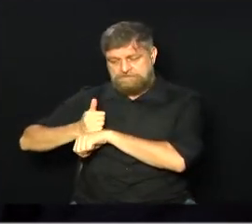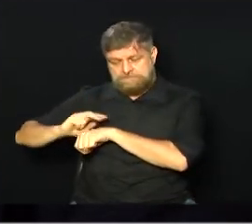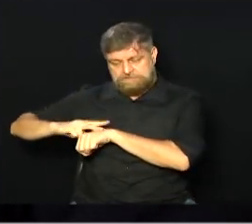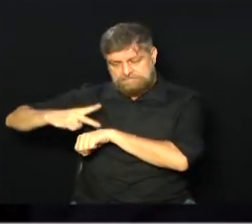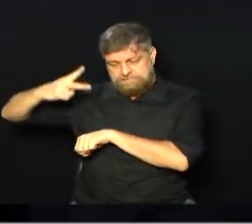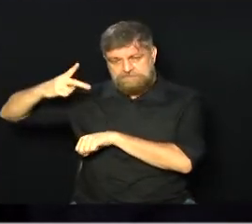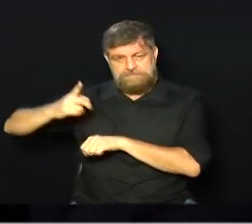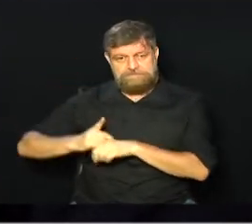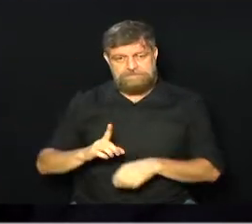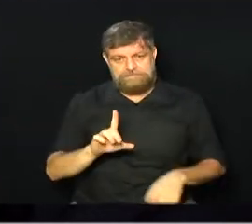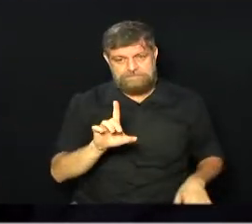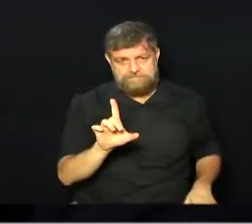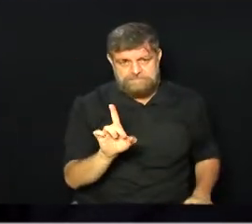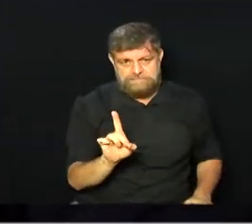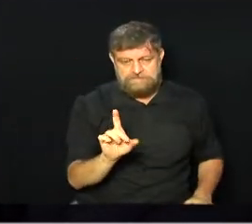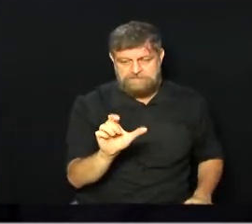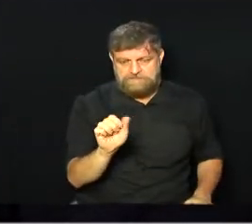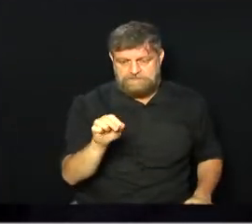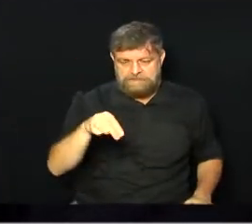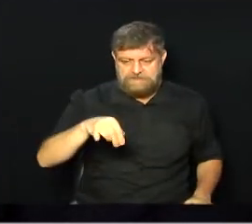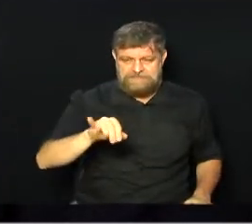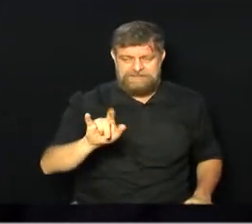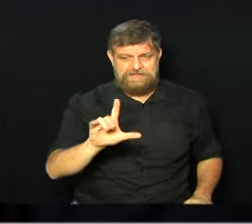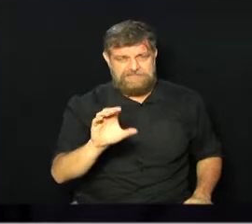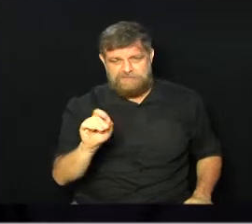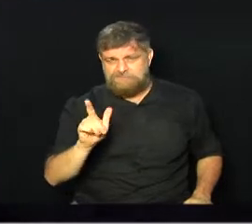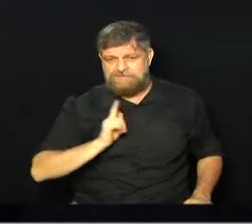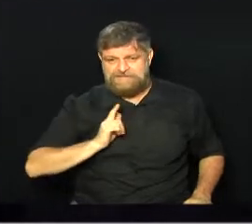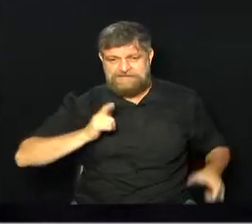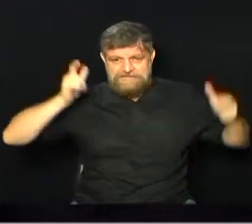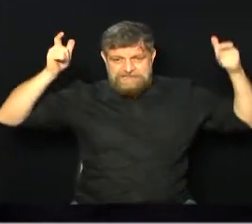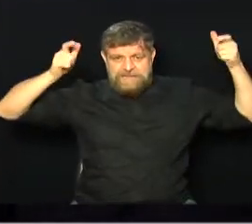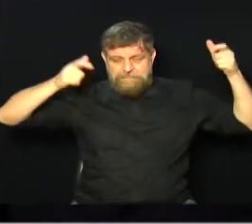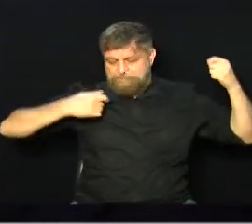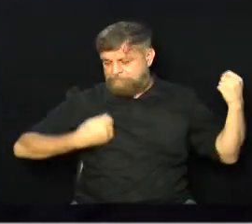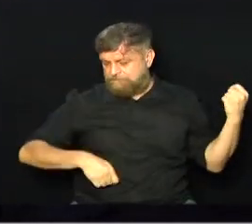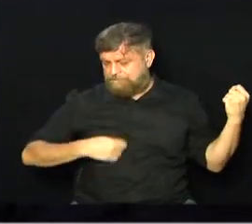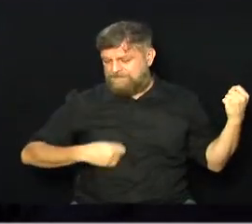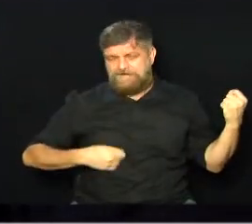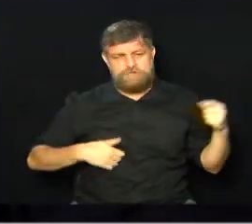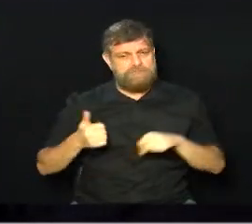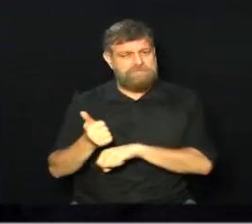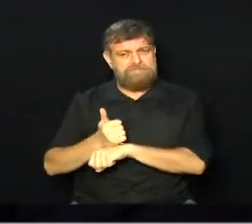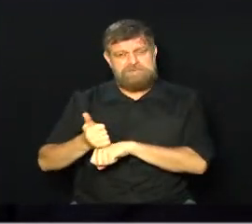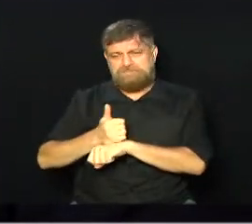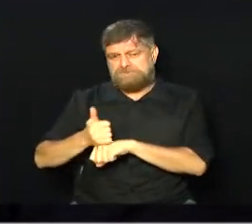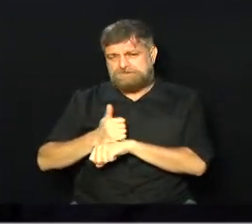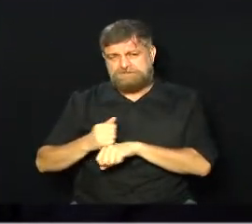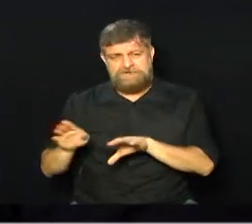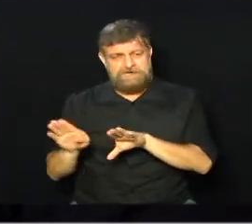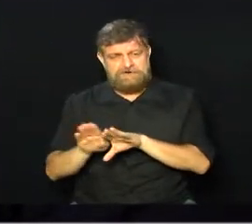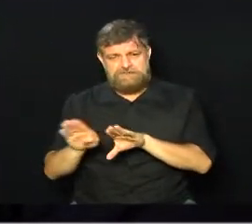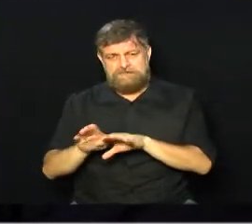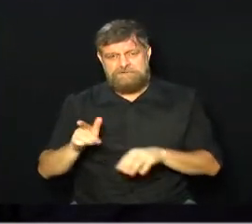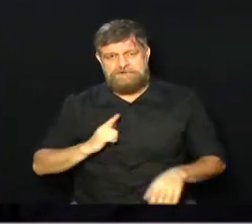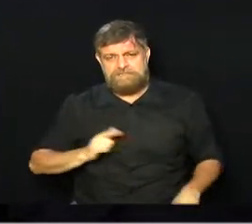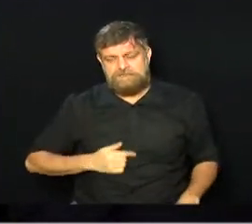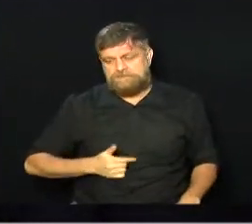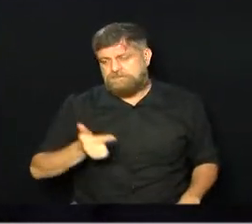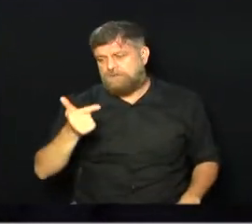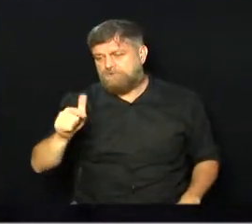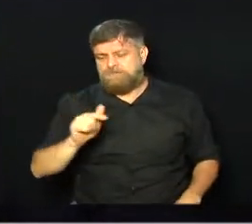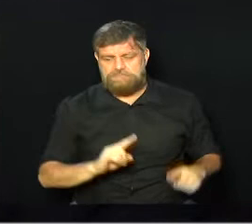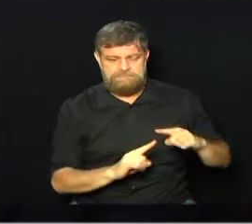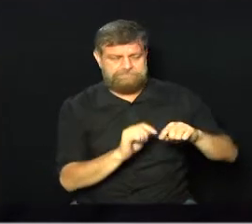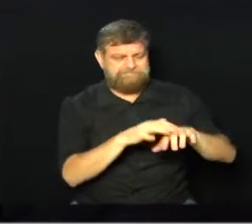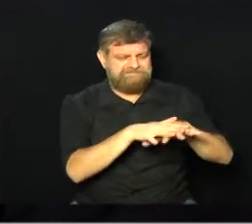carreira bem, bem grande no futebol mexicano, Marinho com uma carreira maravilhosa aqui no Atlético também.